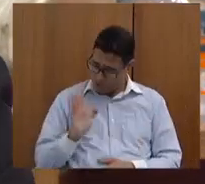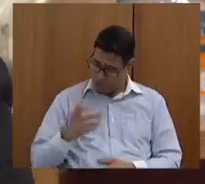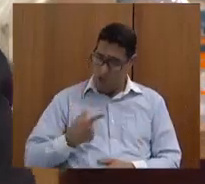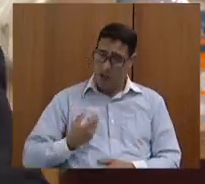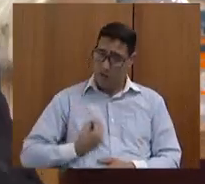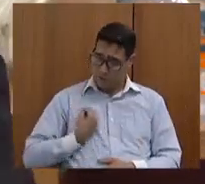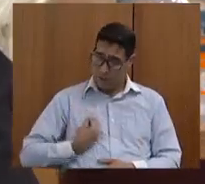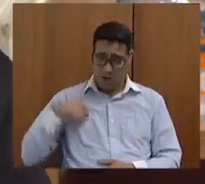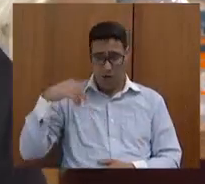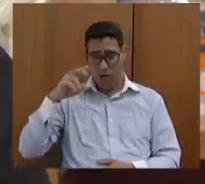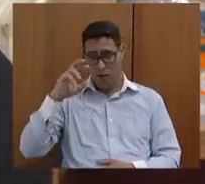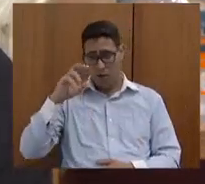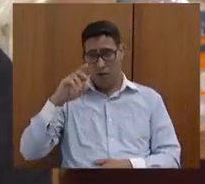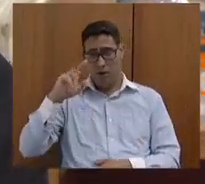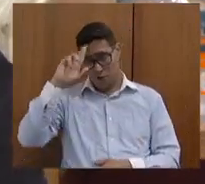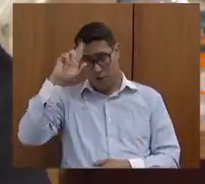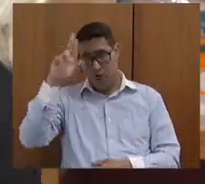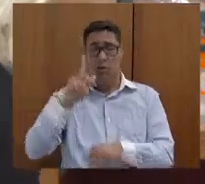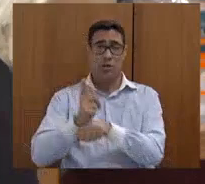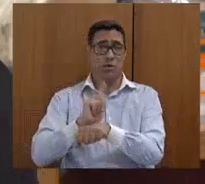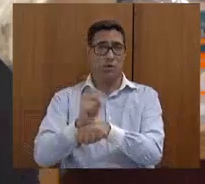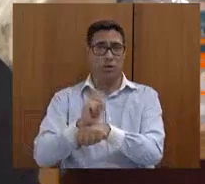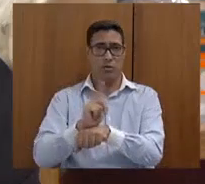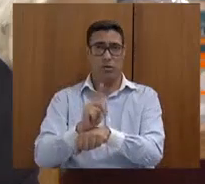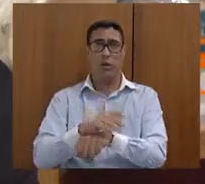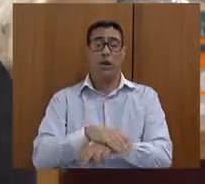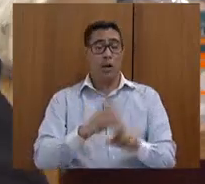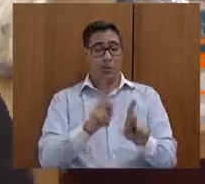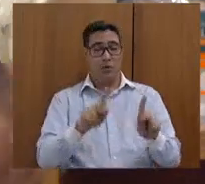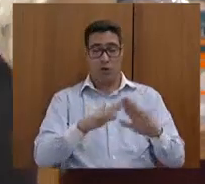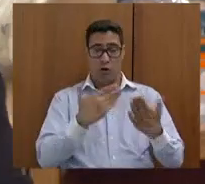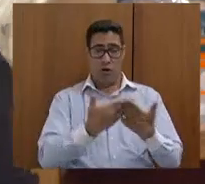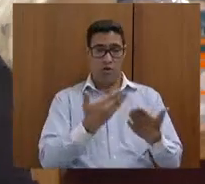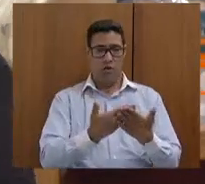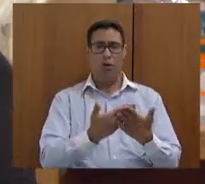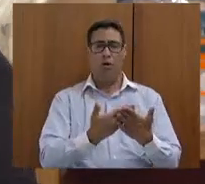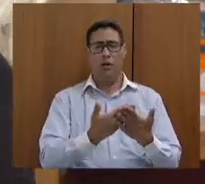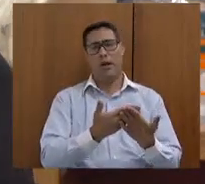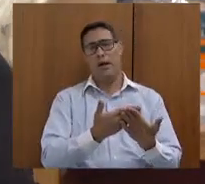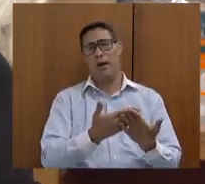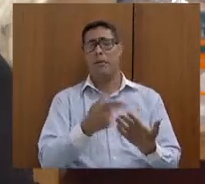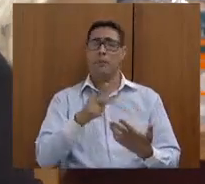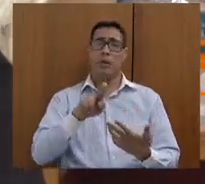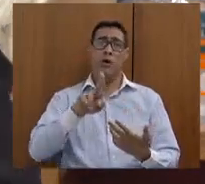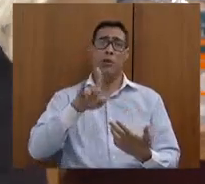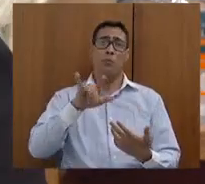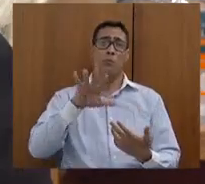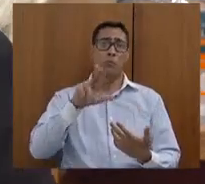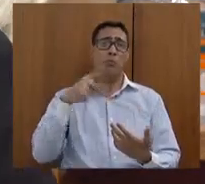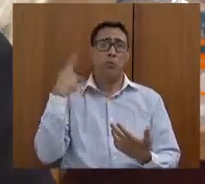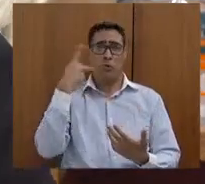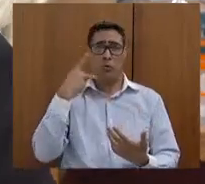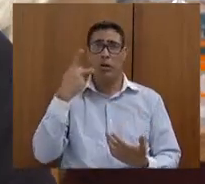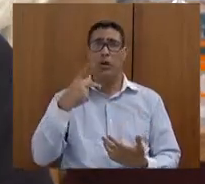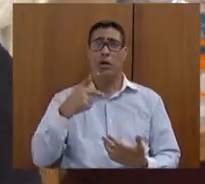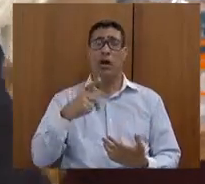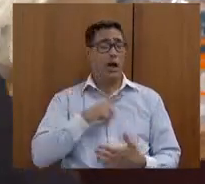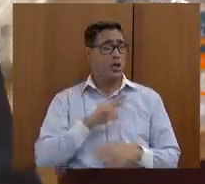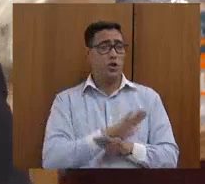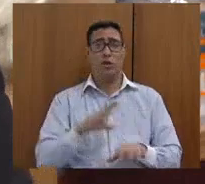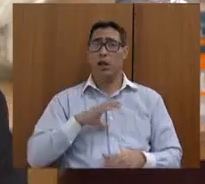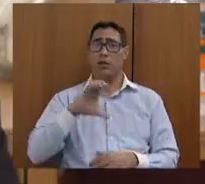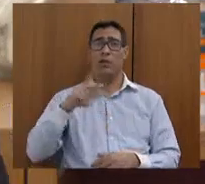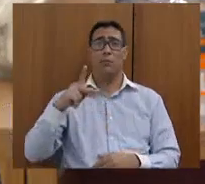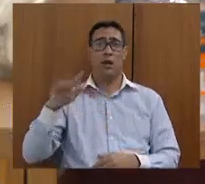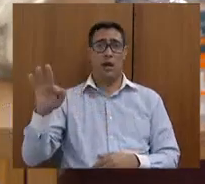com as pessoas a única coisa que nós temos professor da escola pública independente do lugar que a gente tem é o CPF porque